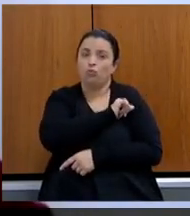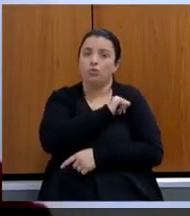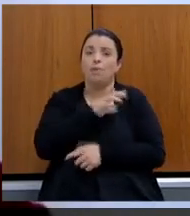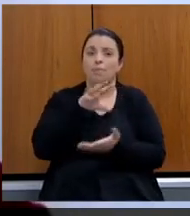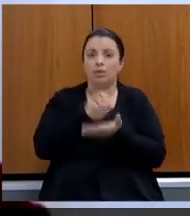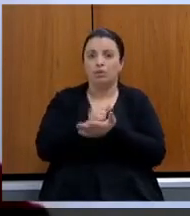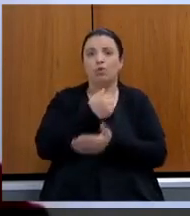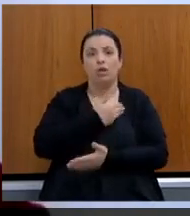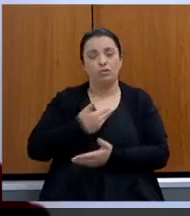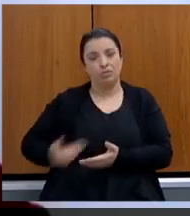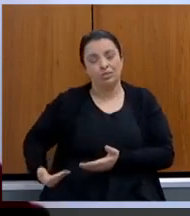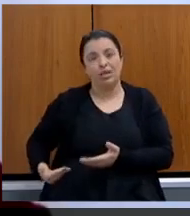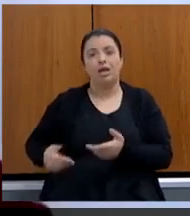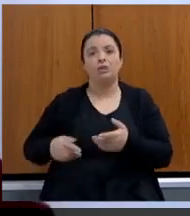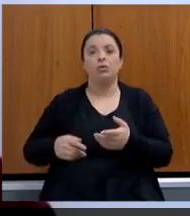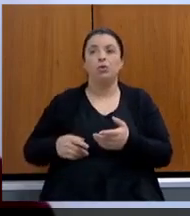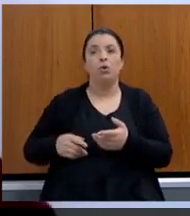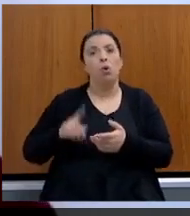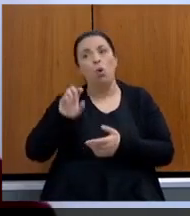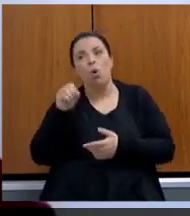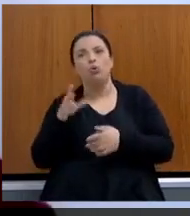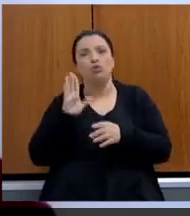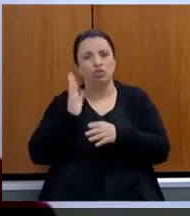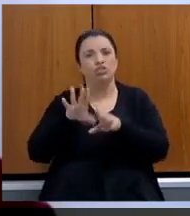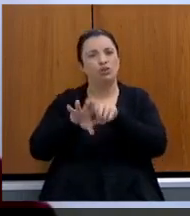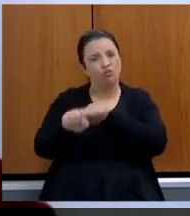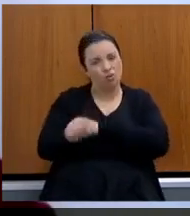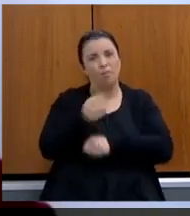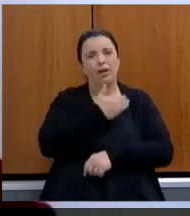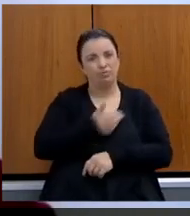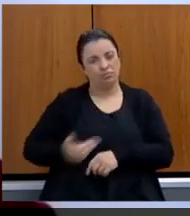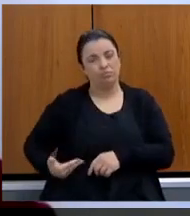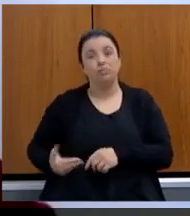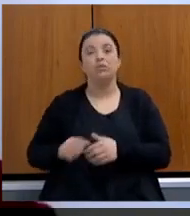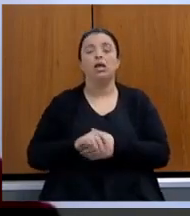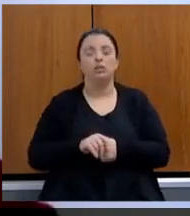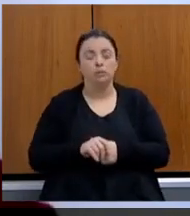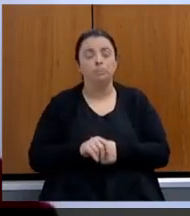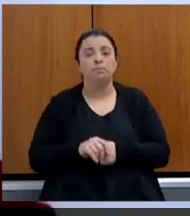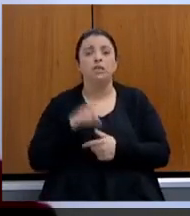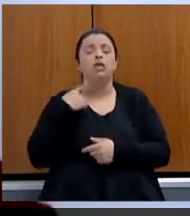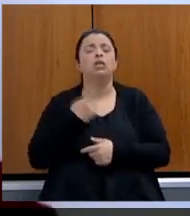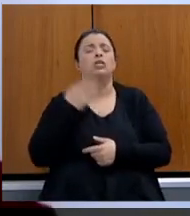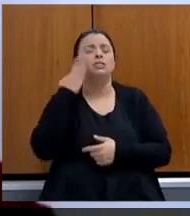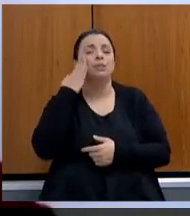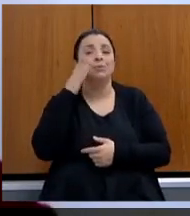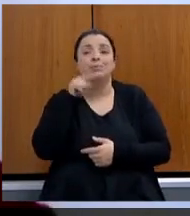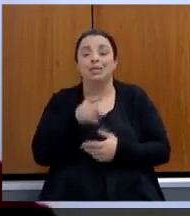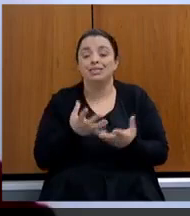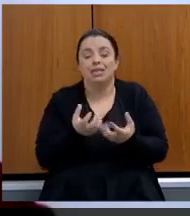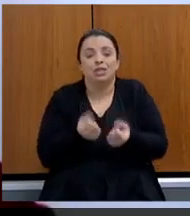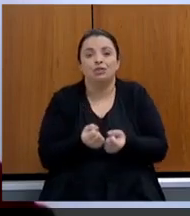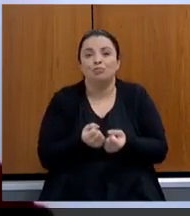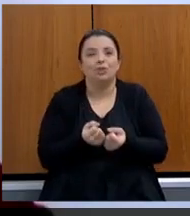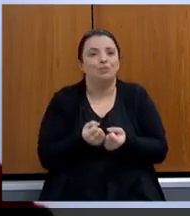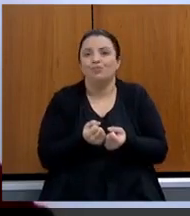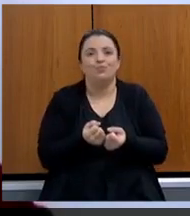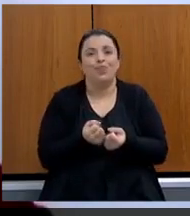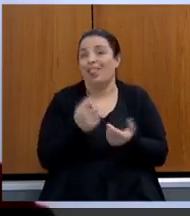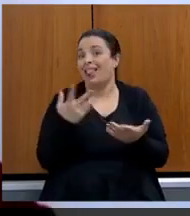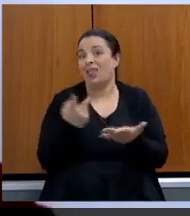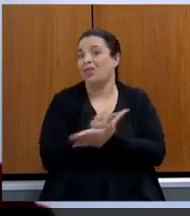também com formato né pela rede E hoje nós sabemos que esse atendimento não está sendo feito conforme